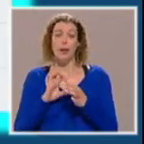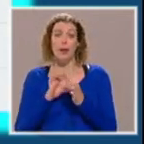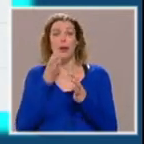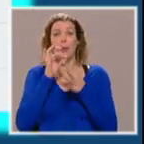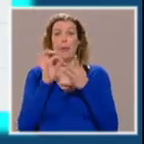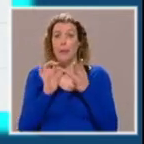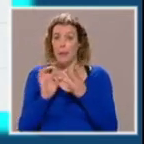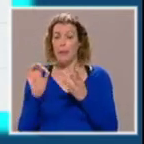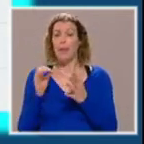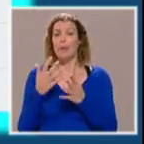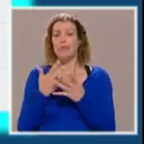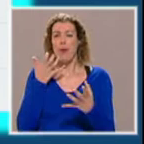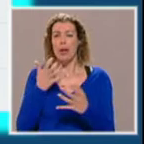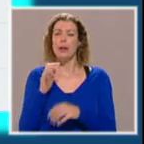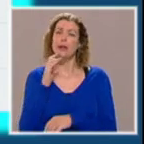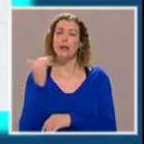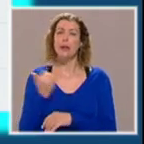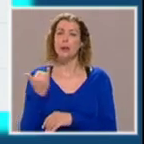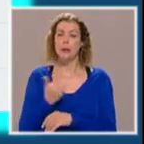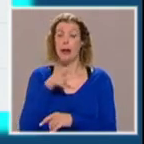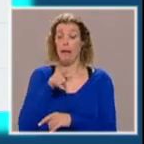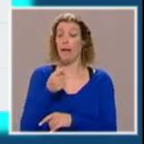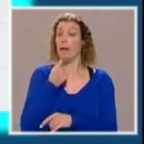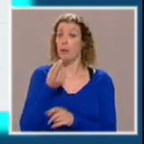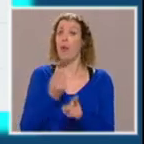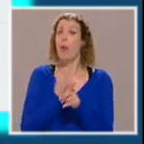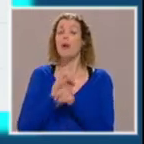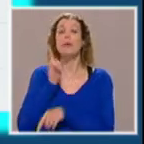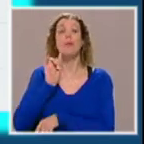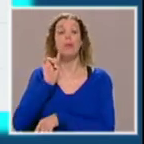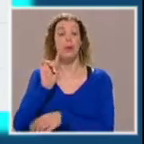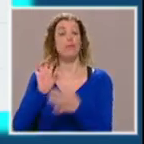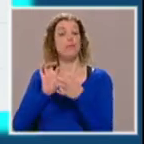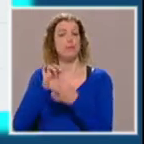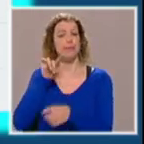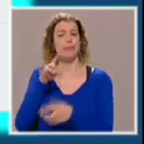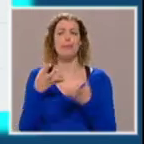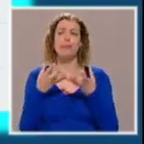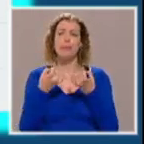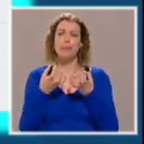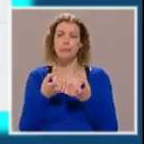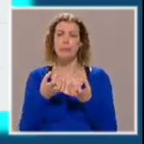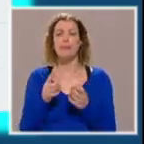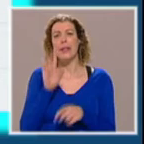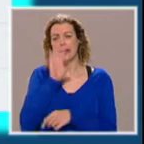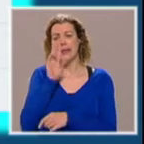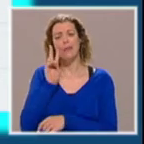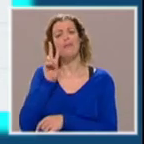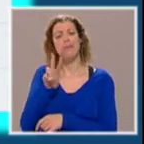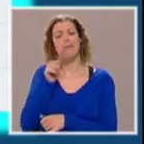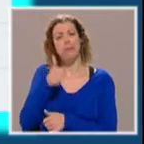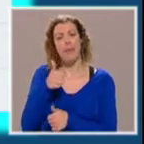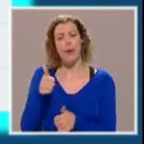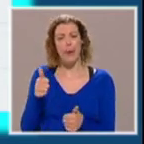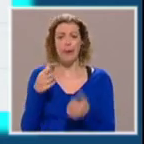sexuais secundários. Focar aqui um aspecto muito importante no que diz respeito aos testículos. Se observarem, os